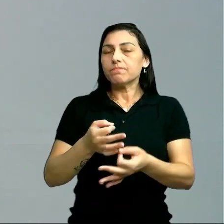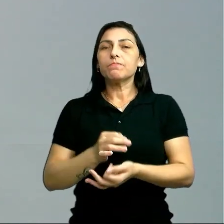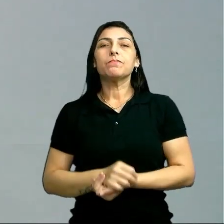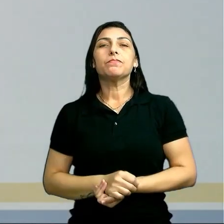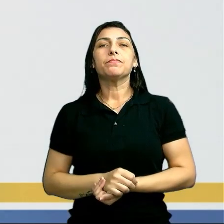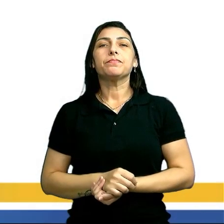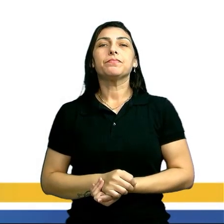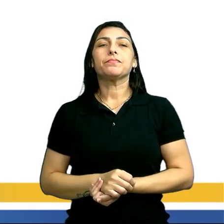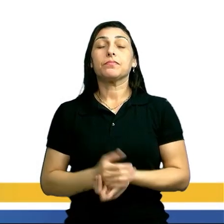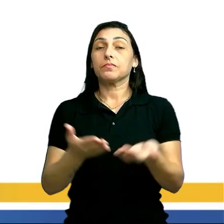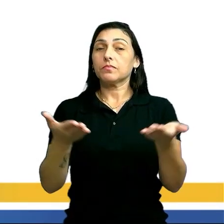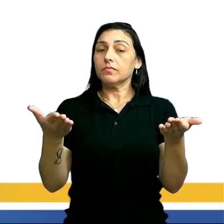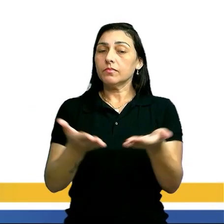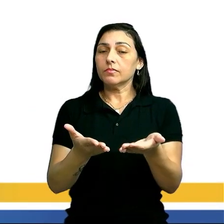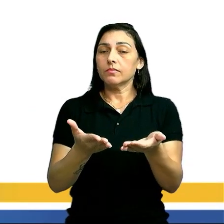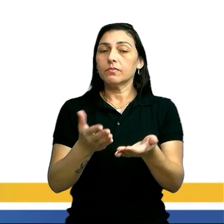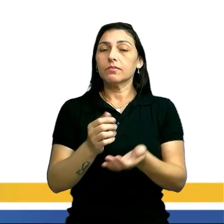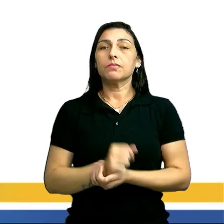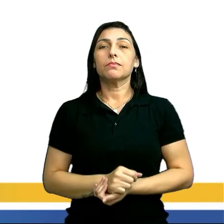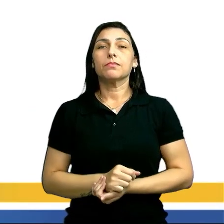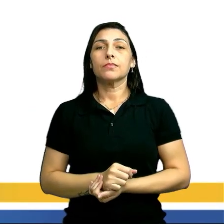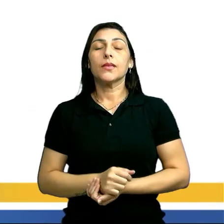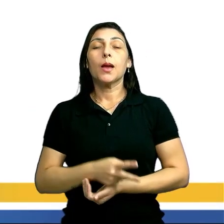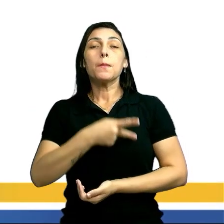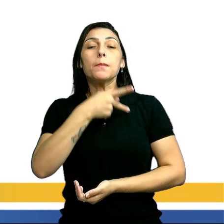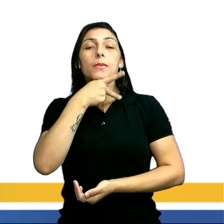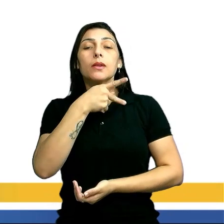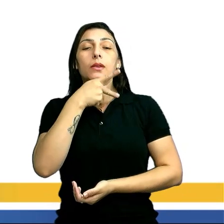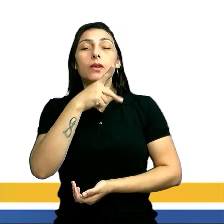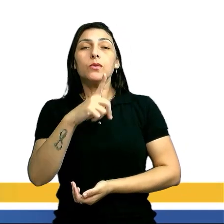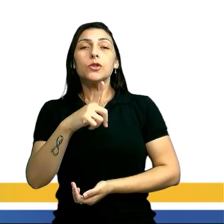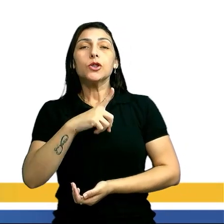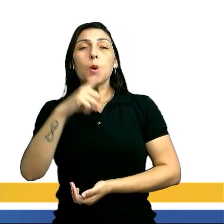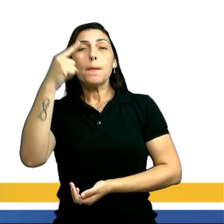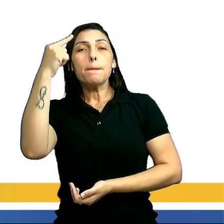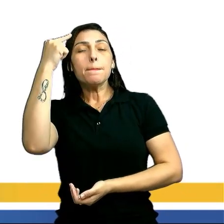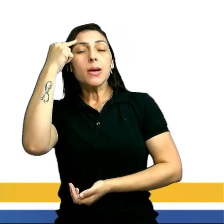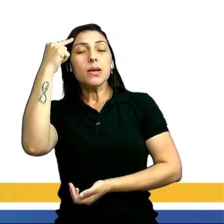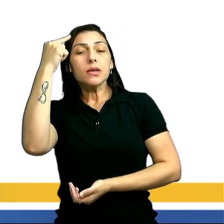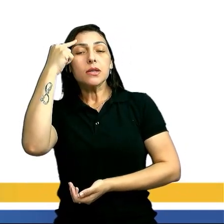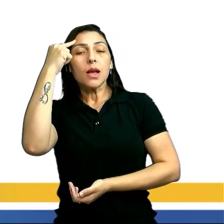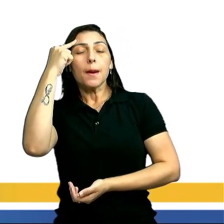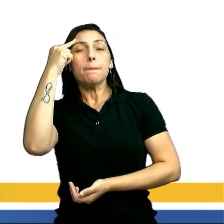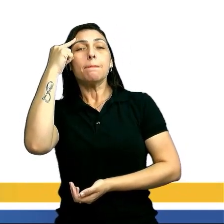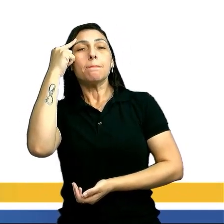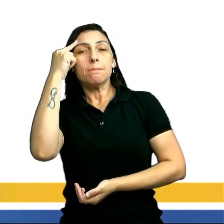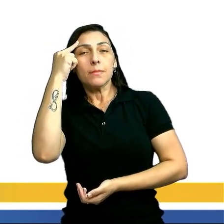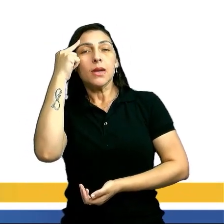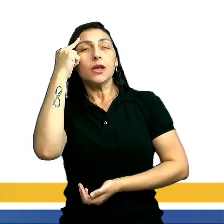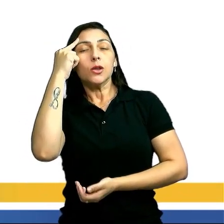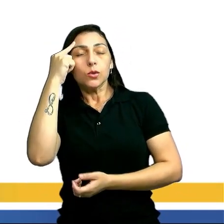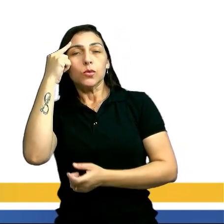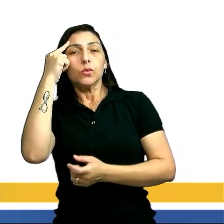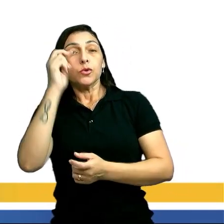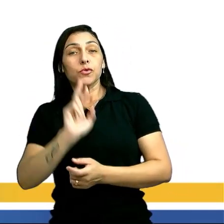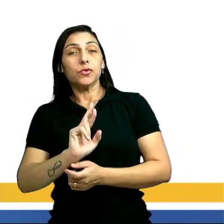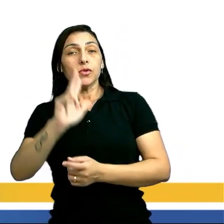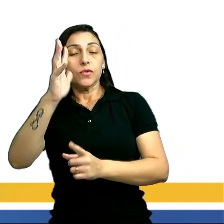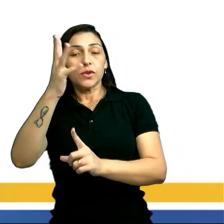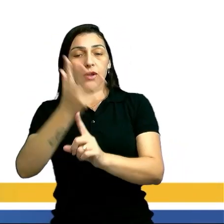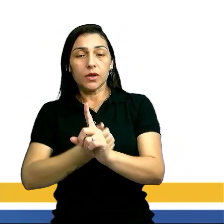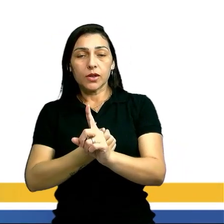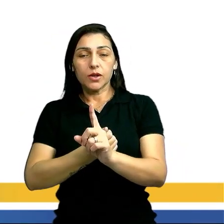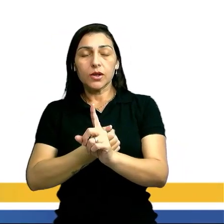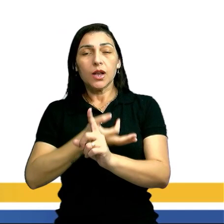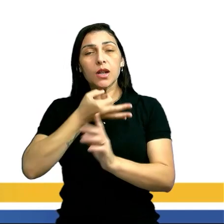correto. Agora, Platão tinha uma visão bastante crítica da arte.